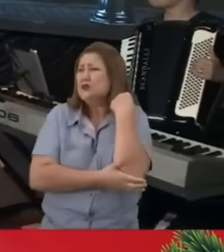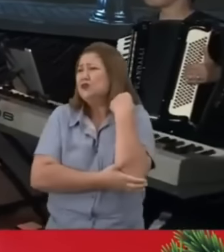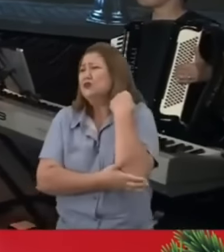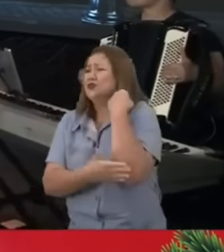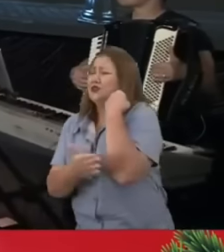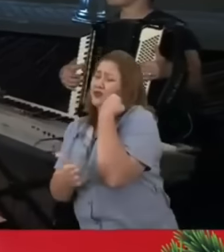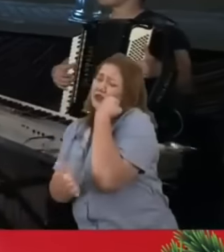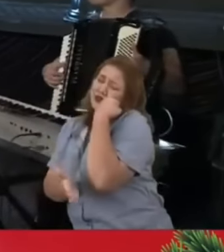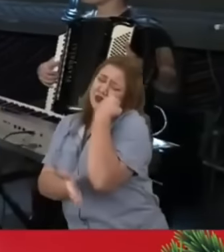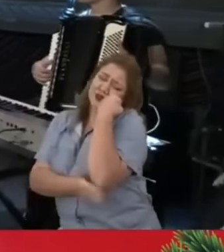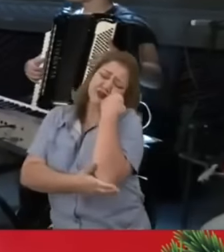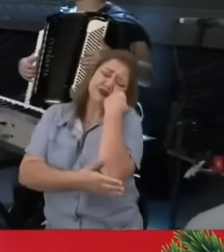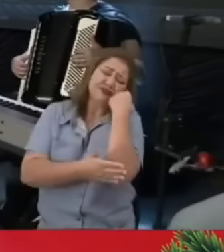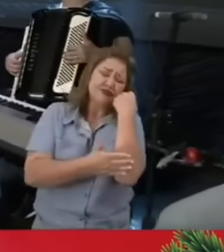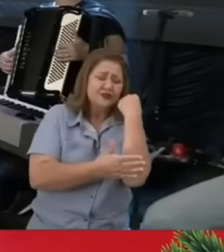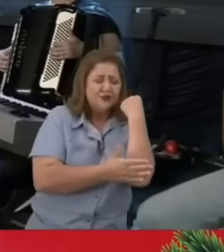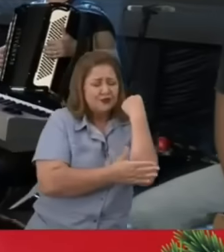o